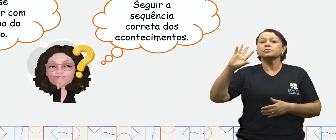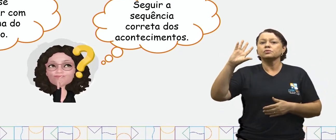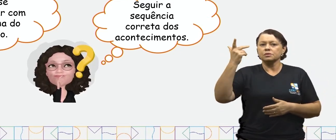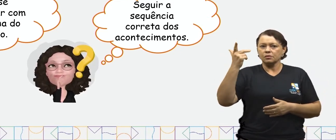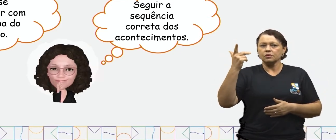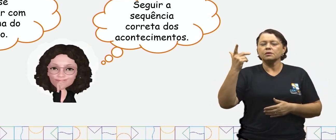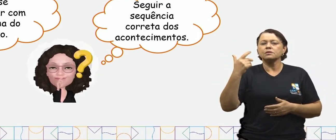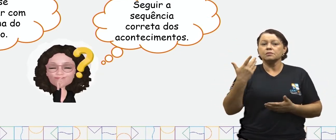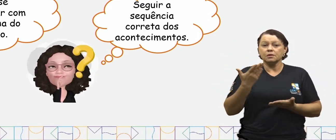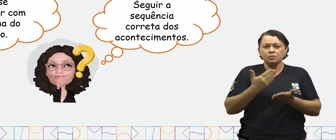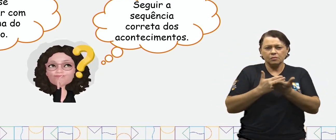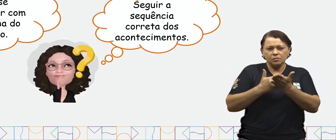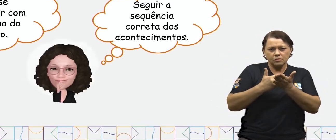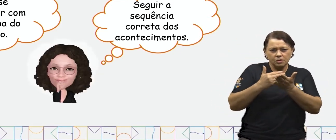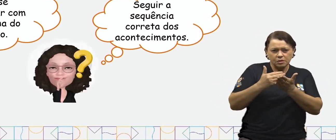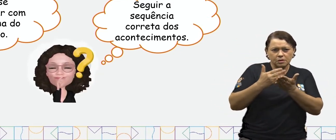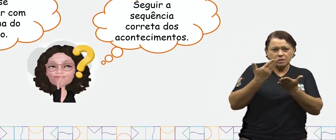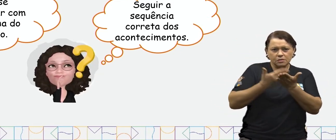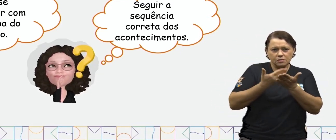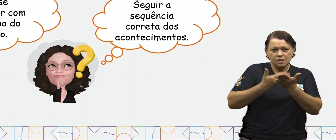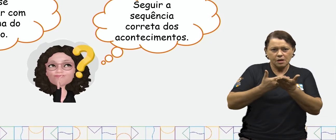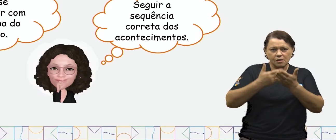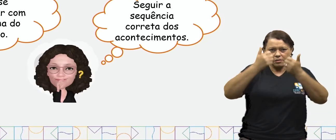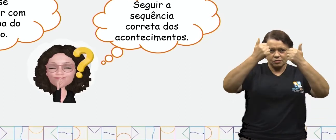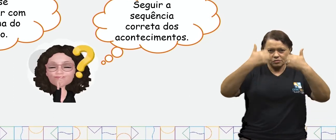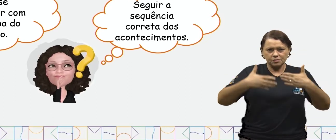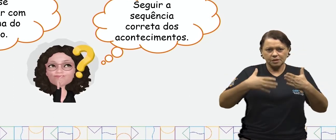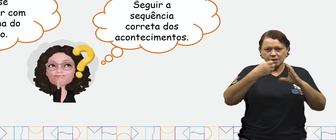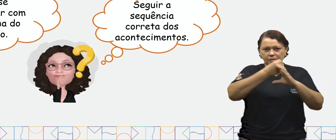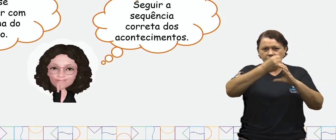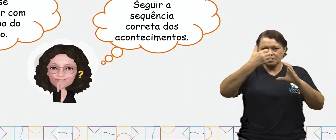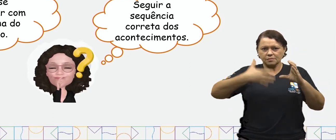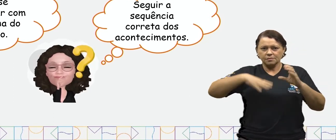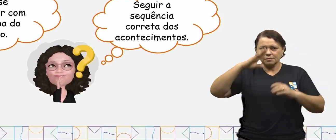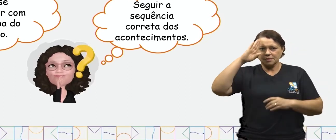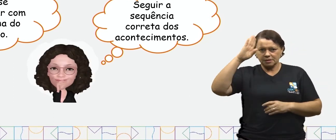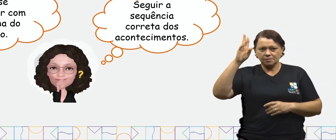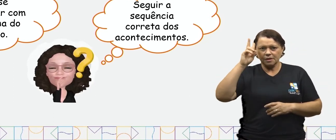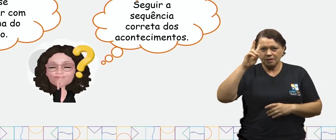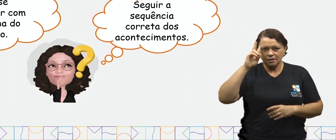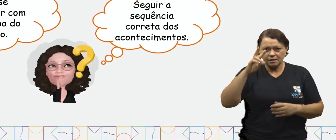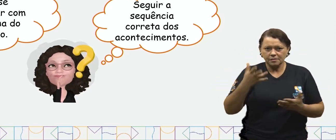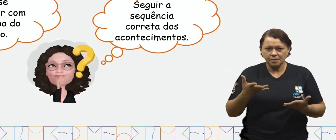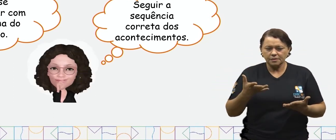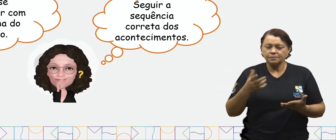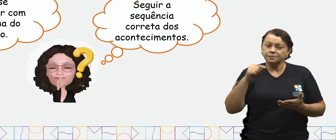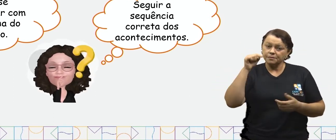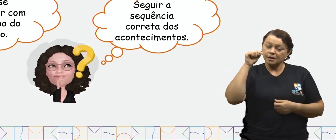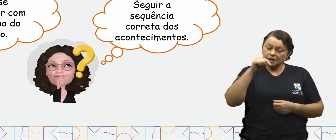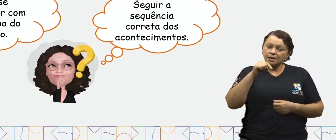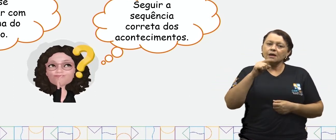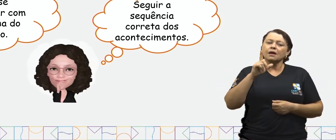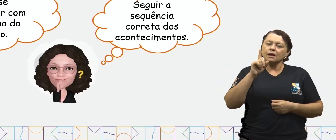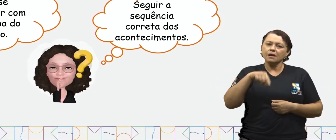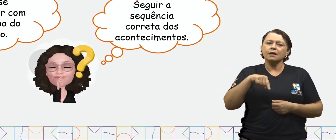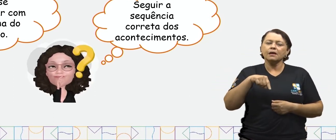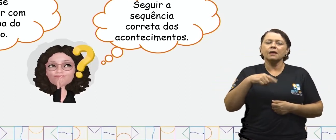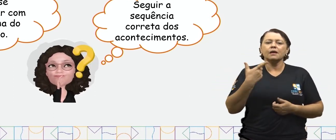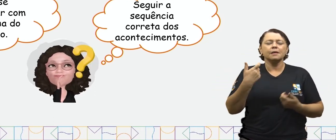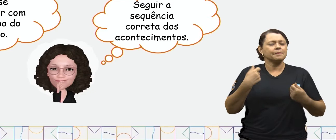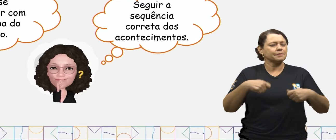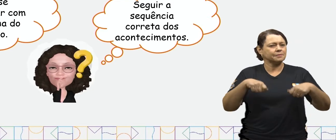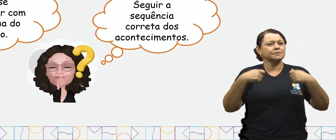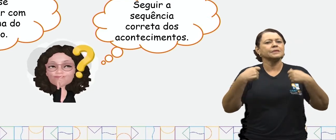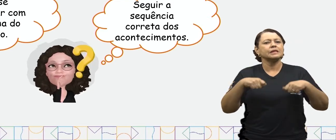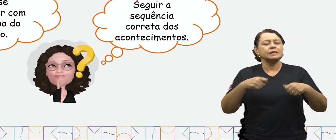dos acontecimentos. Logo no início da aula, vimos as principais características de uma narrativa, e